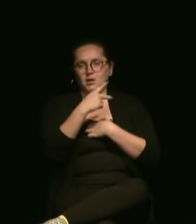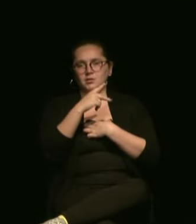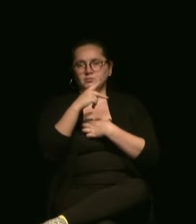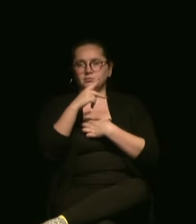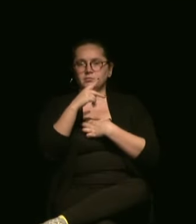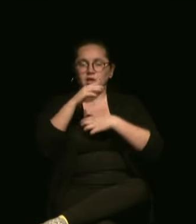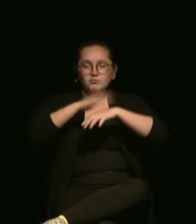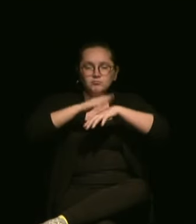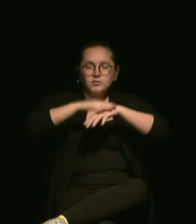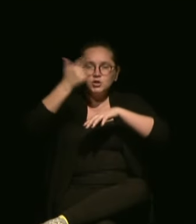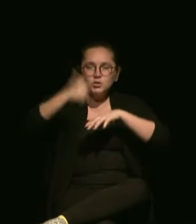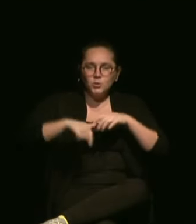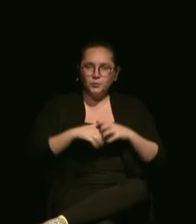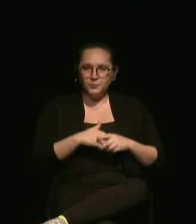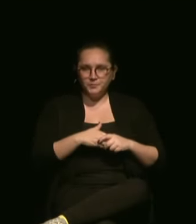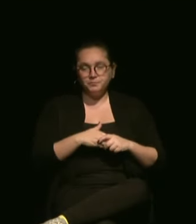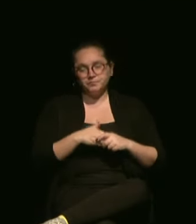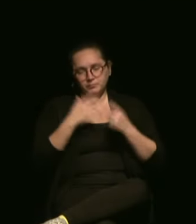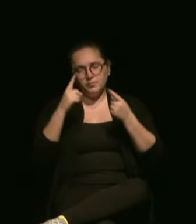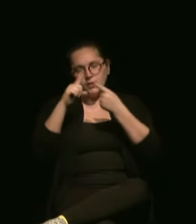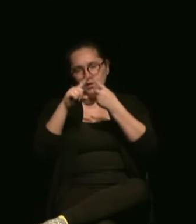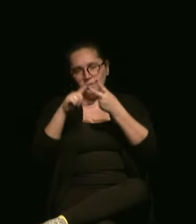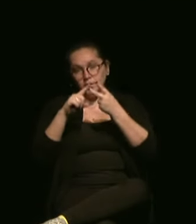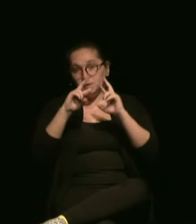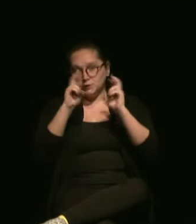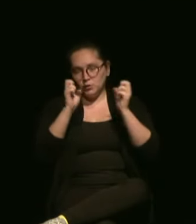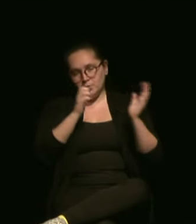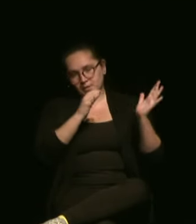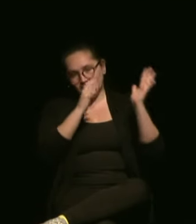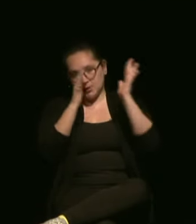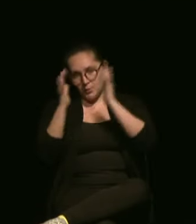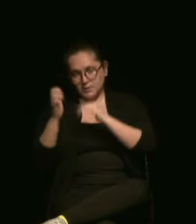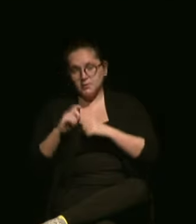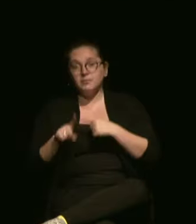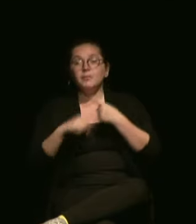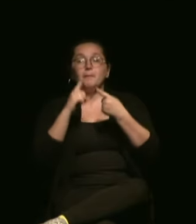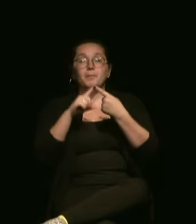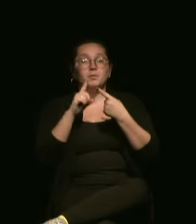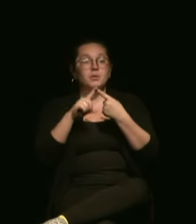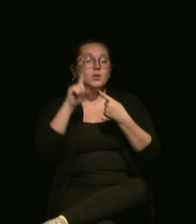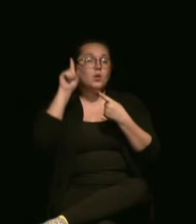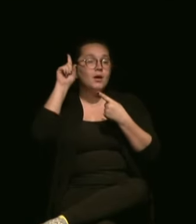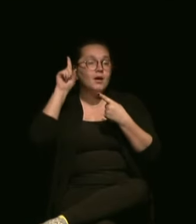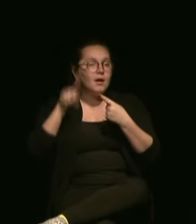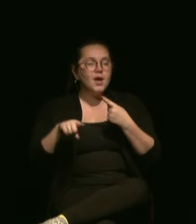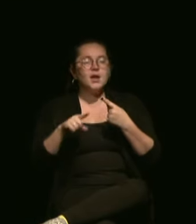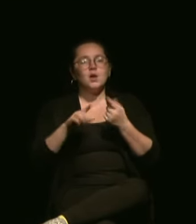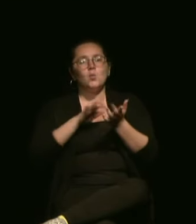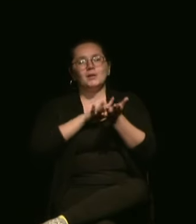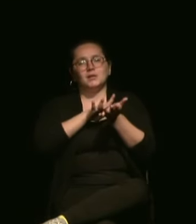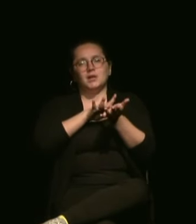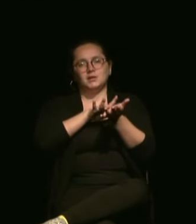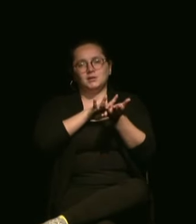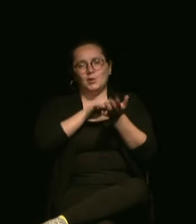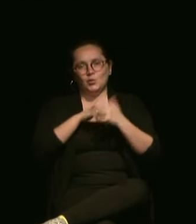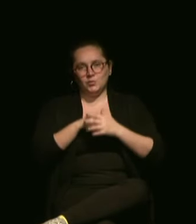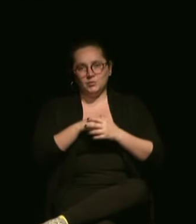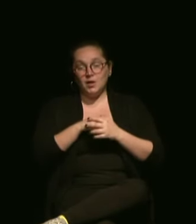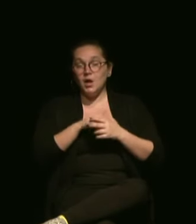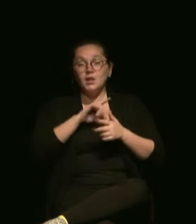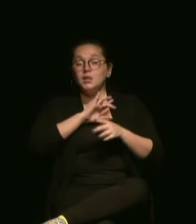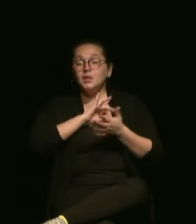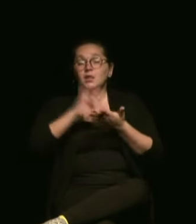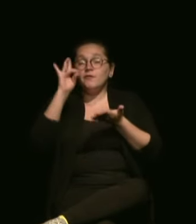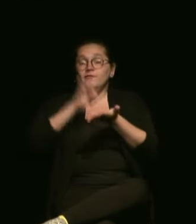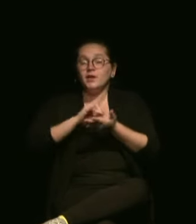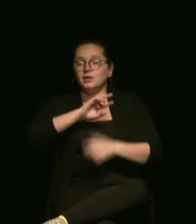Dois pontos aqui sobre essa sequência. A primeira delas é que é uma encenação. Né? Ele finge que está cortando esse